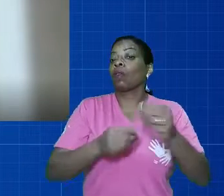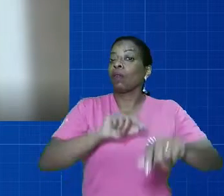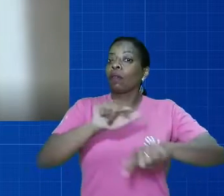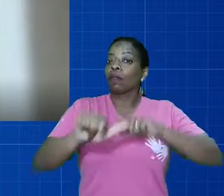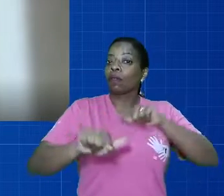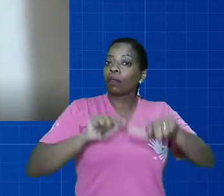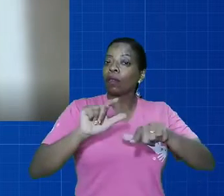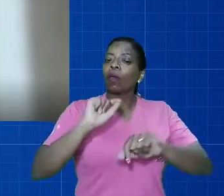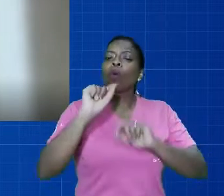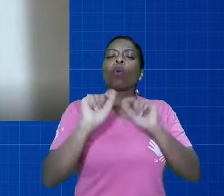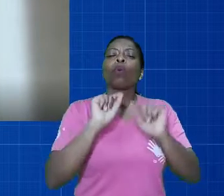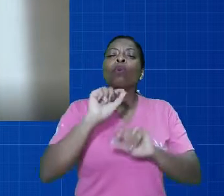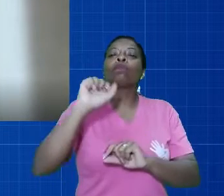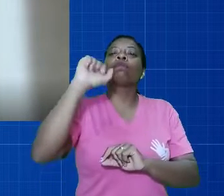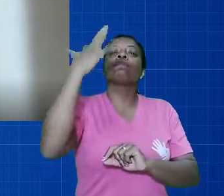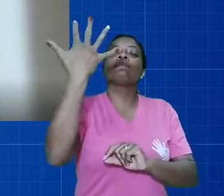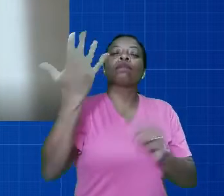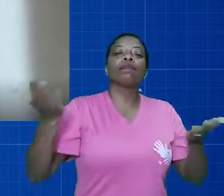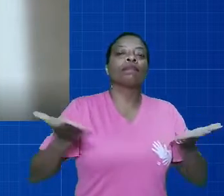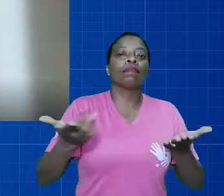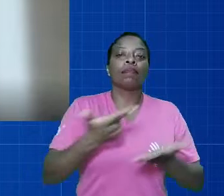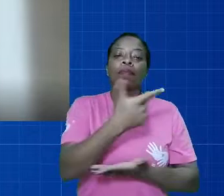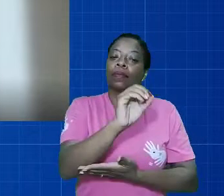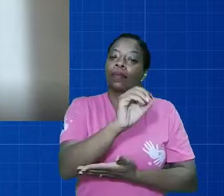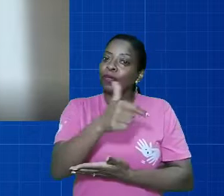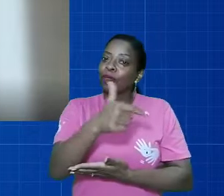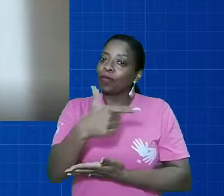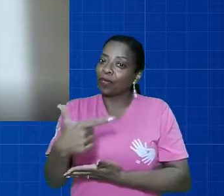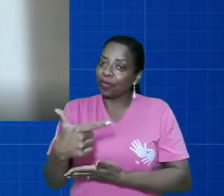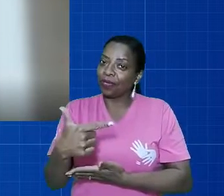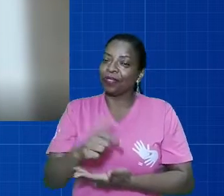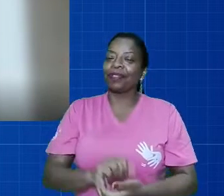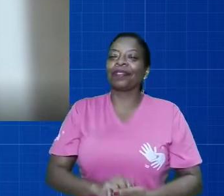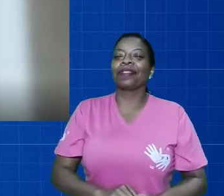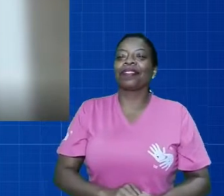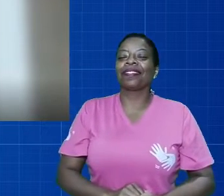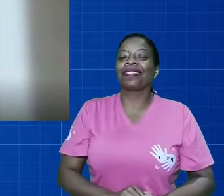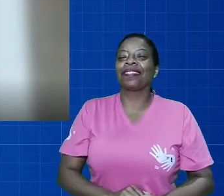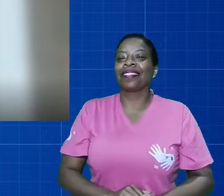vai mostrando o que está acontecendo agora no ano de 2022.